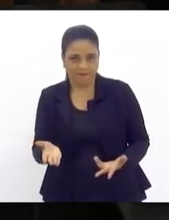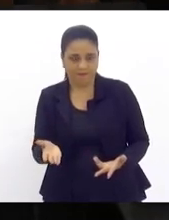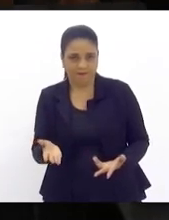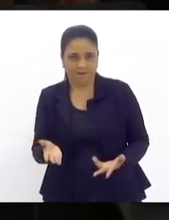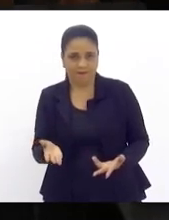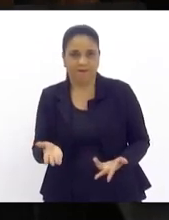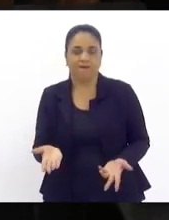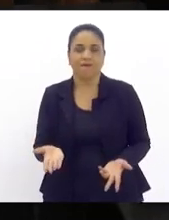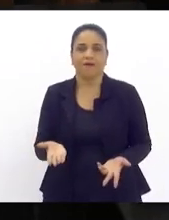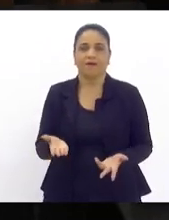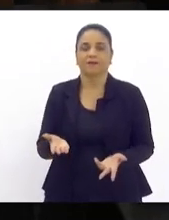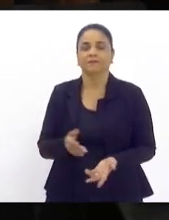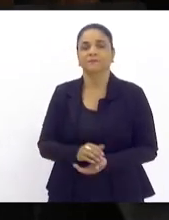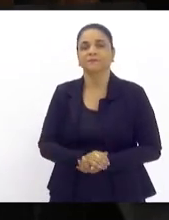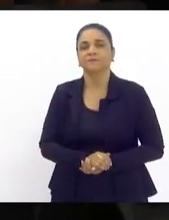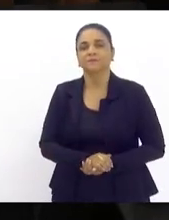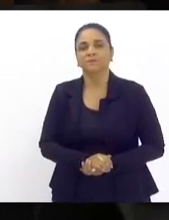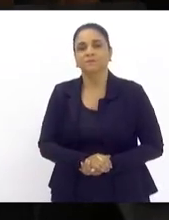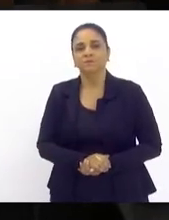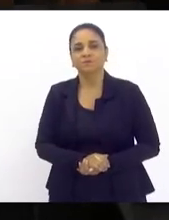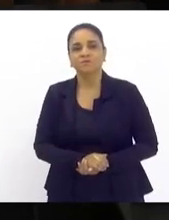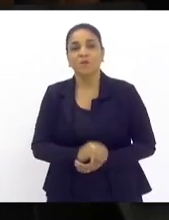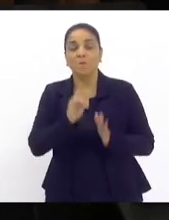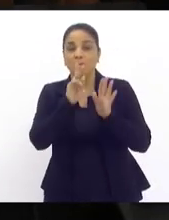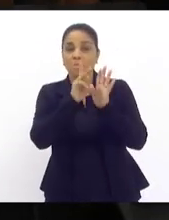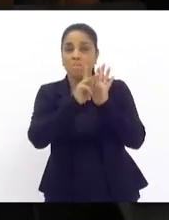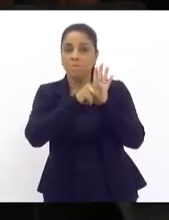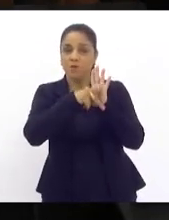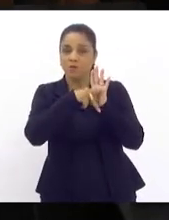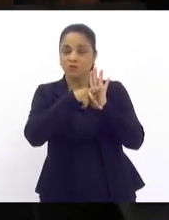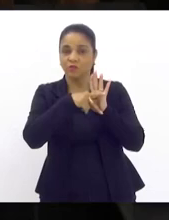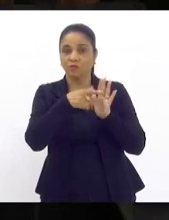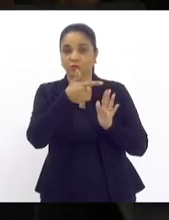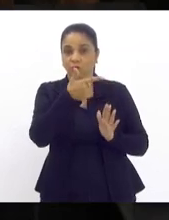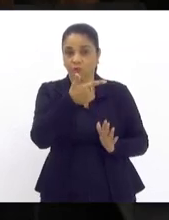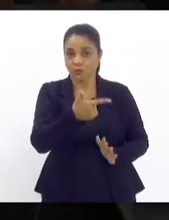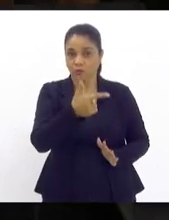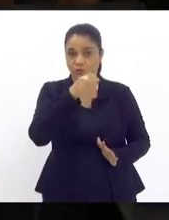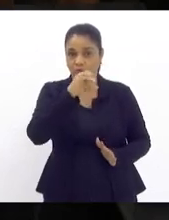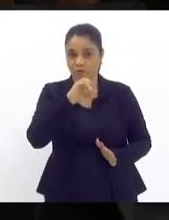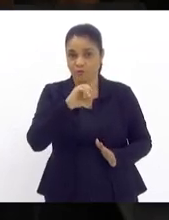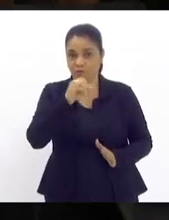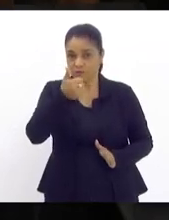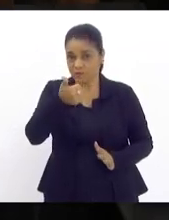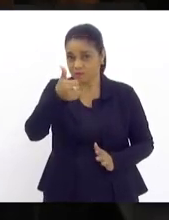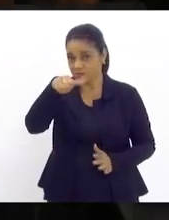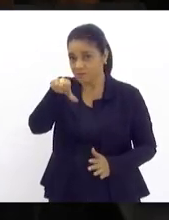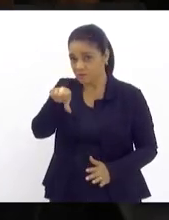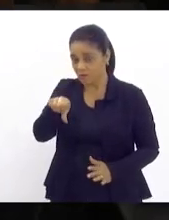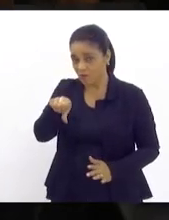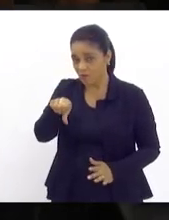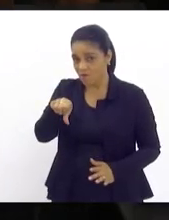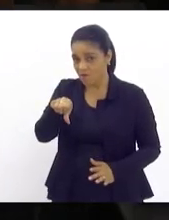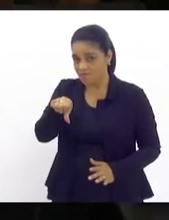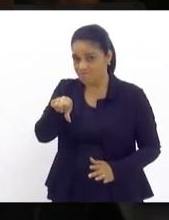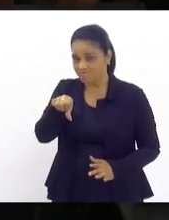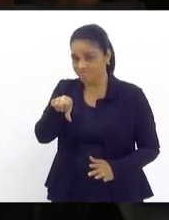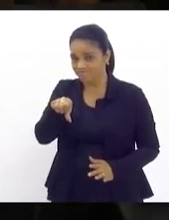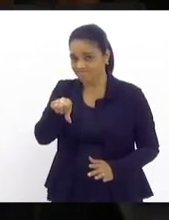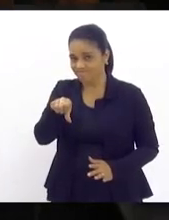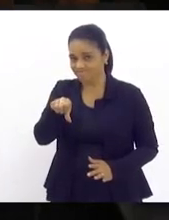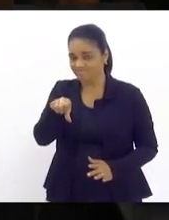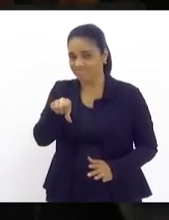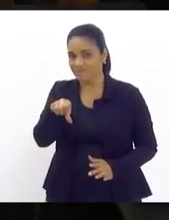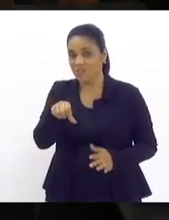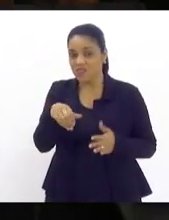não uso do álcool para evitar os acidentes de trânsito. Projeto de 2019, senhora presidente. E tem